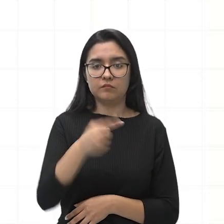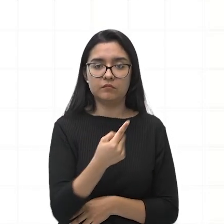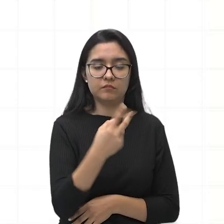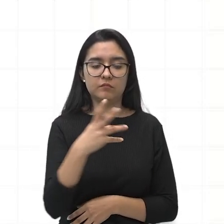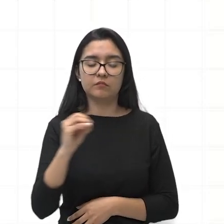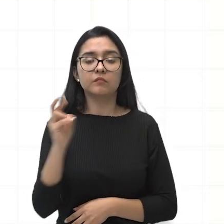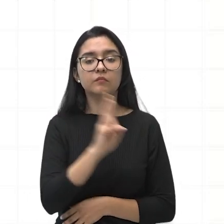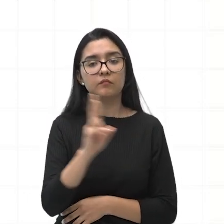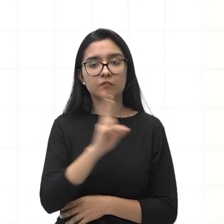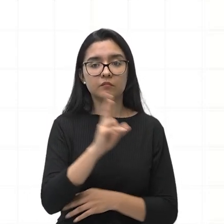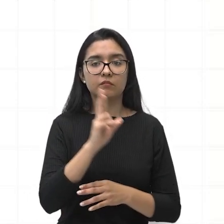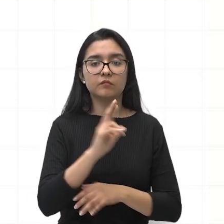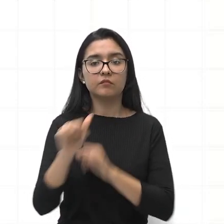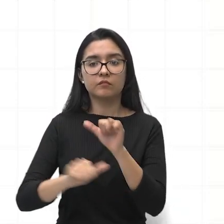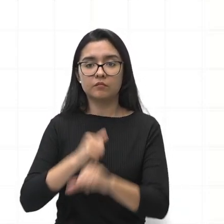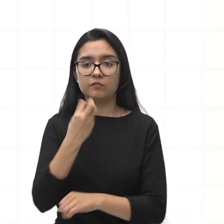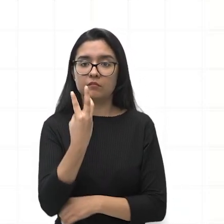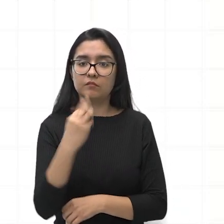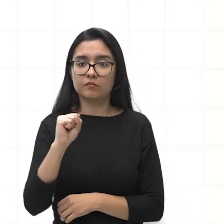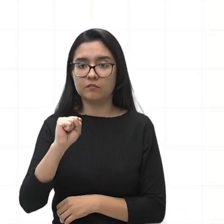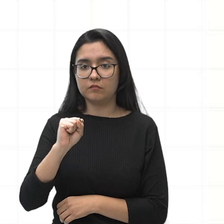35,50 para R$